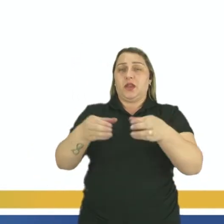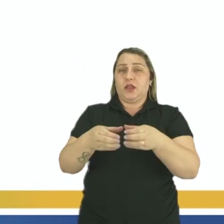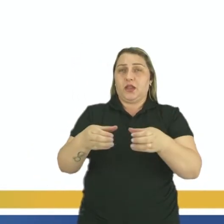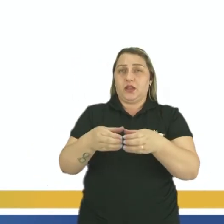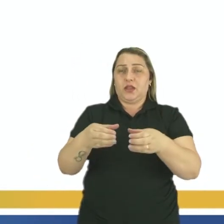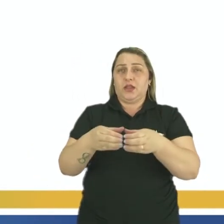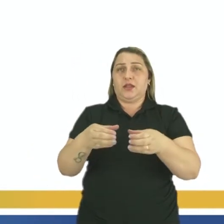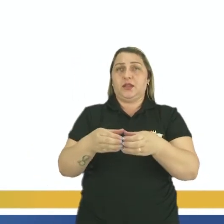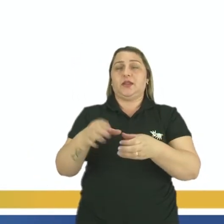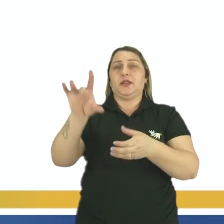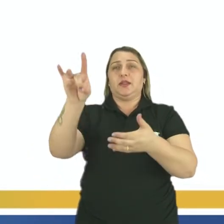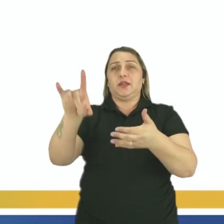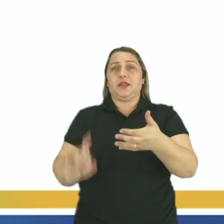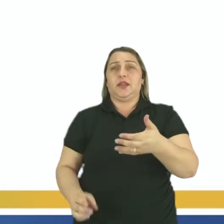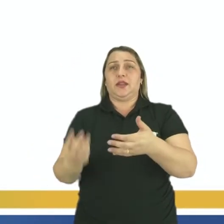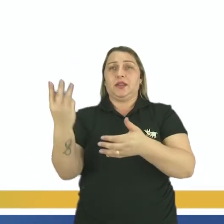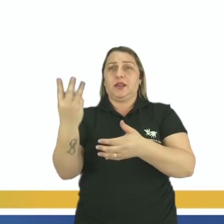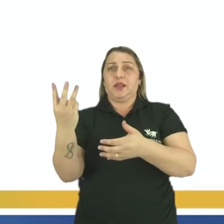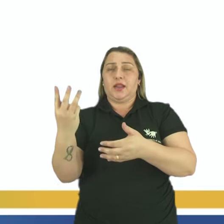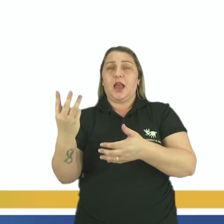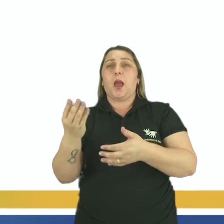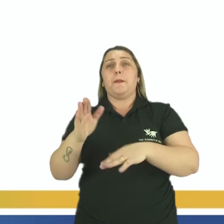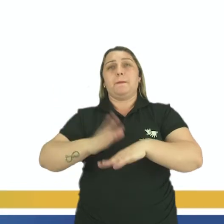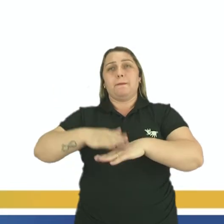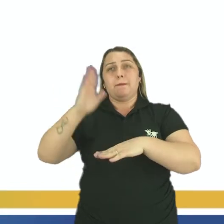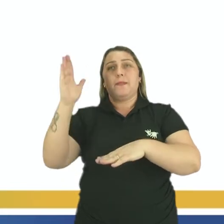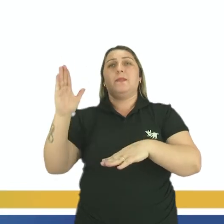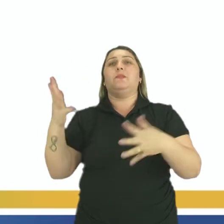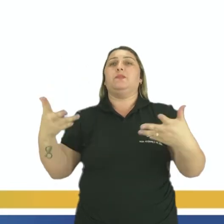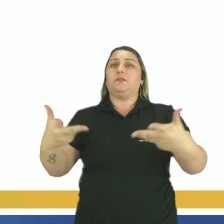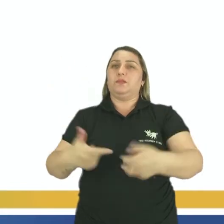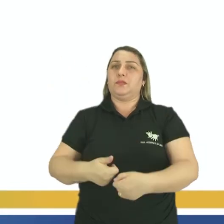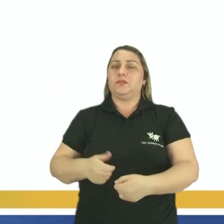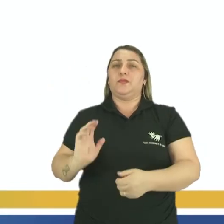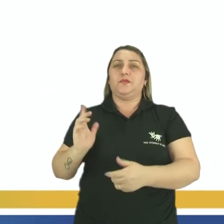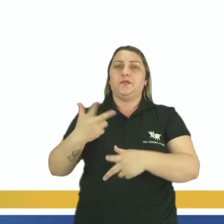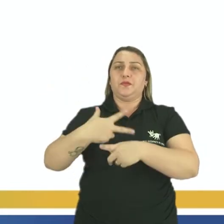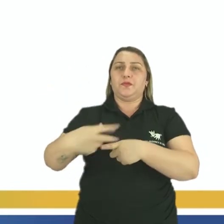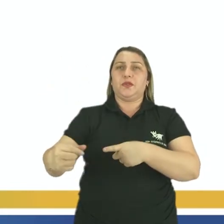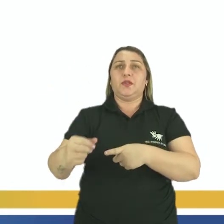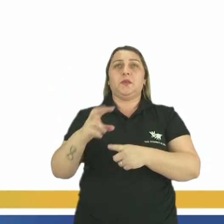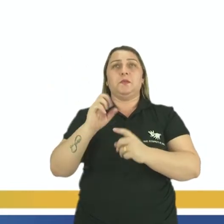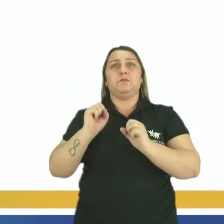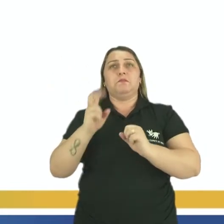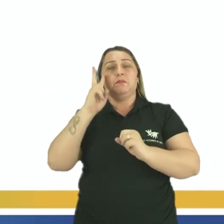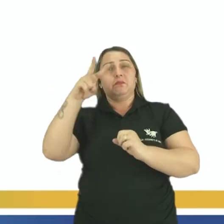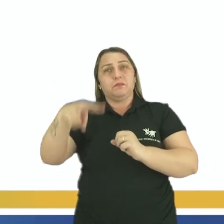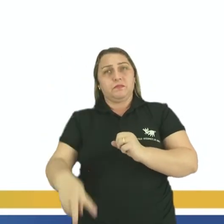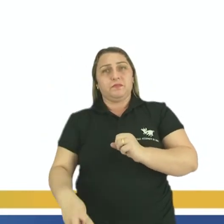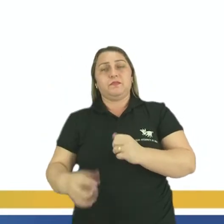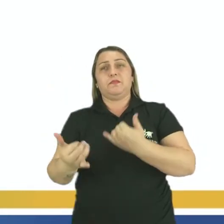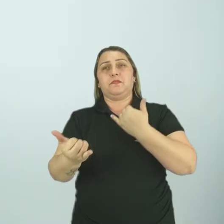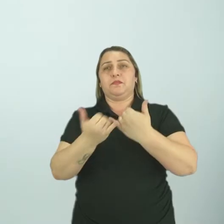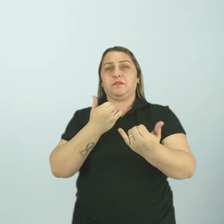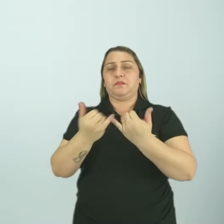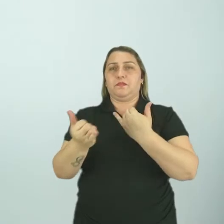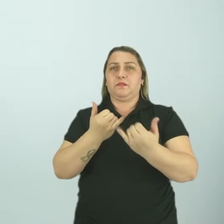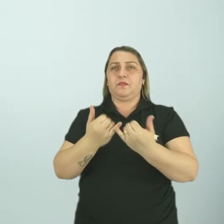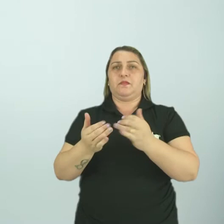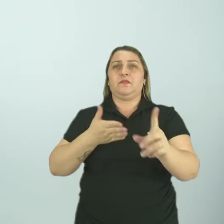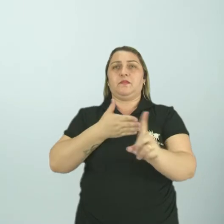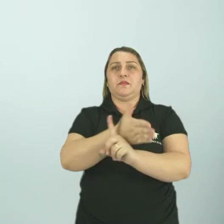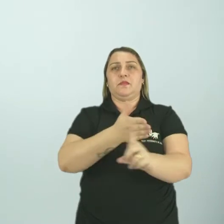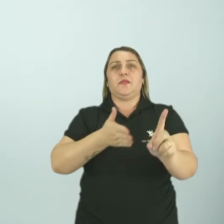3 arqueiros cada. Quem tiver o melhor desempenho vence. Então a gente pode ver uma outra semelhança com aquela